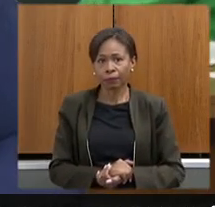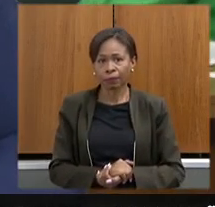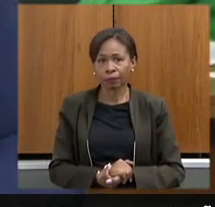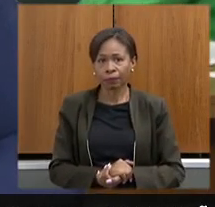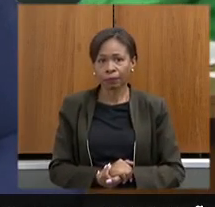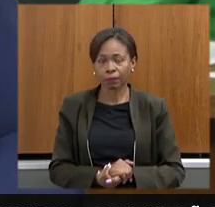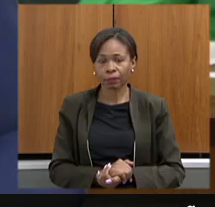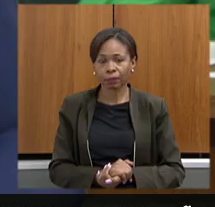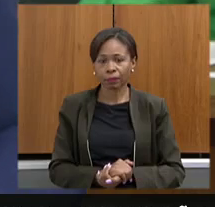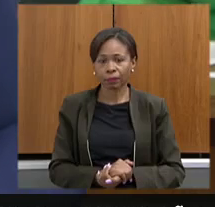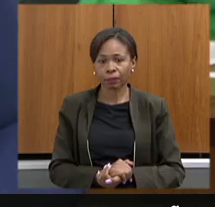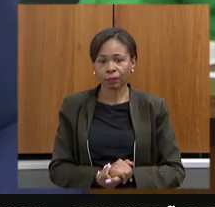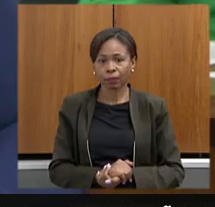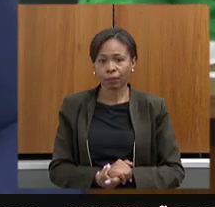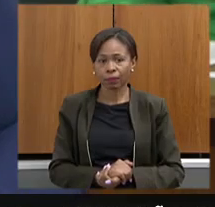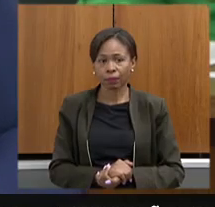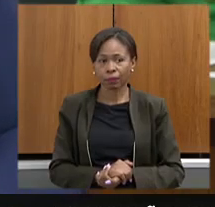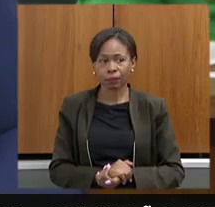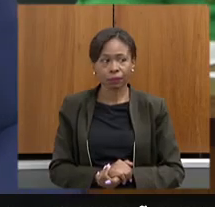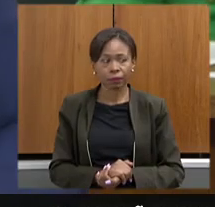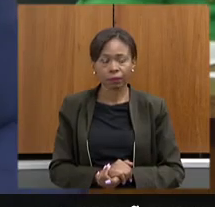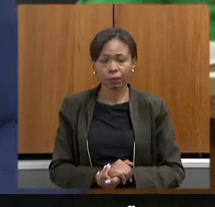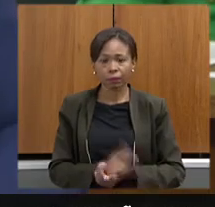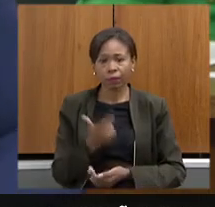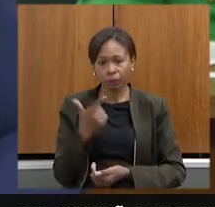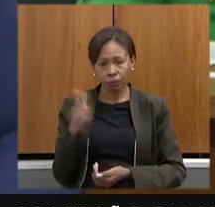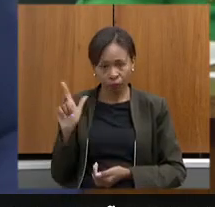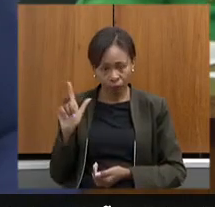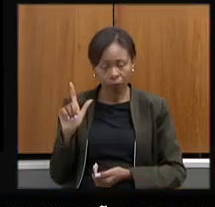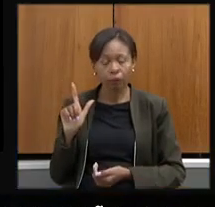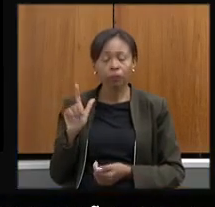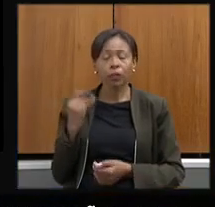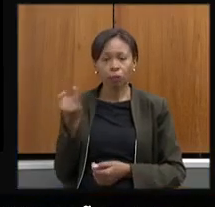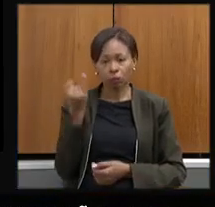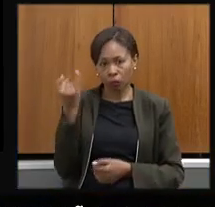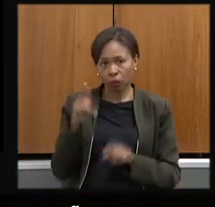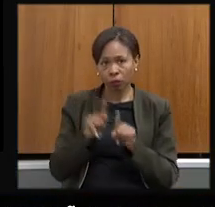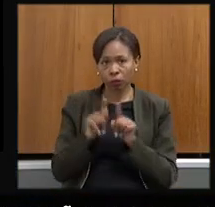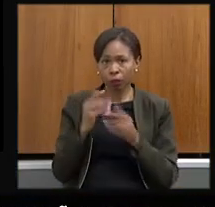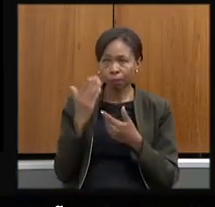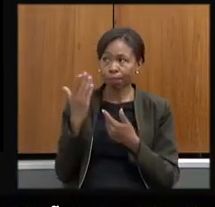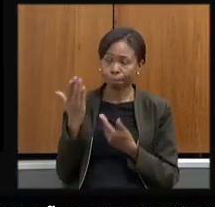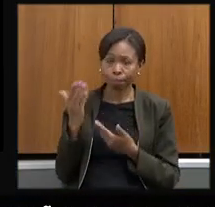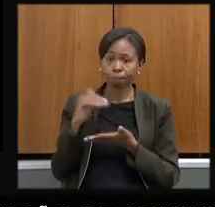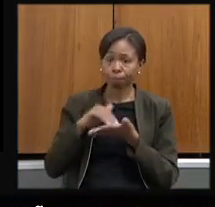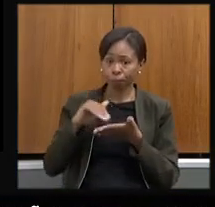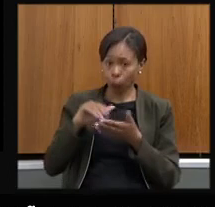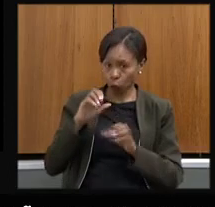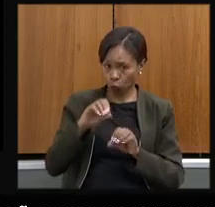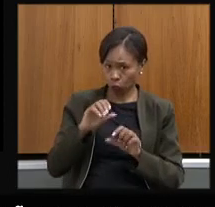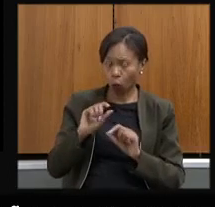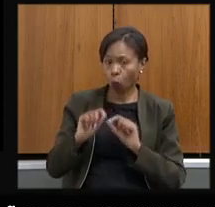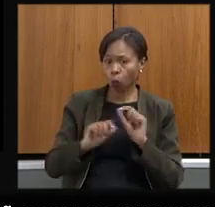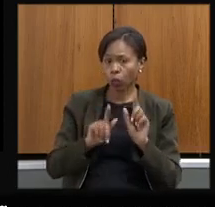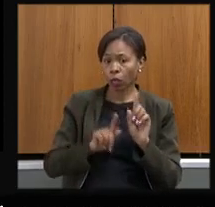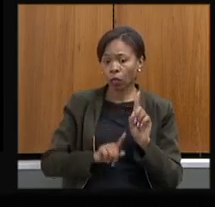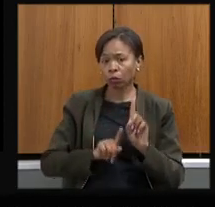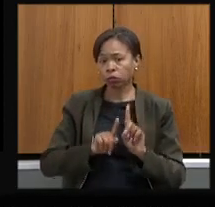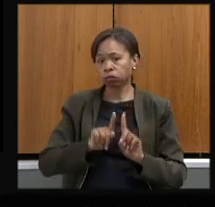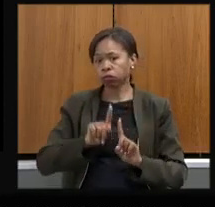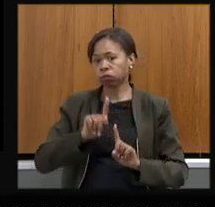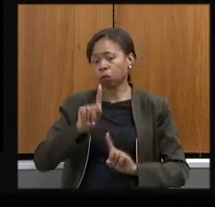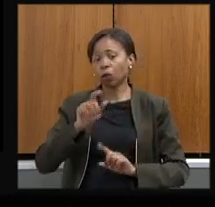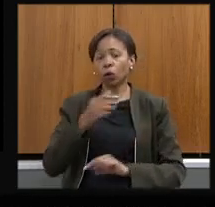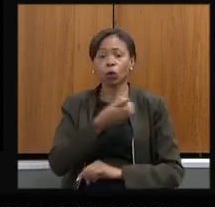e passar por favor é um outro ponto importante destacar na centro de educação é a expansão do ensino médio